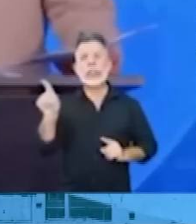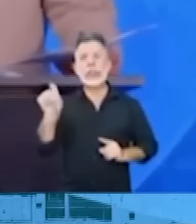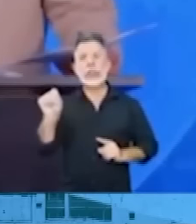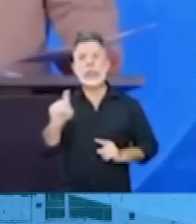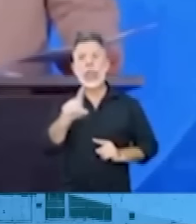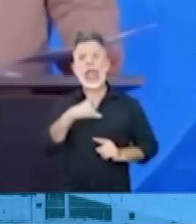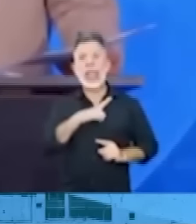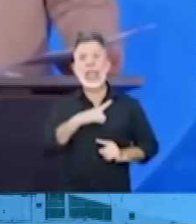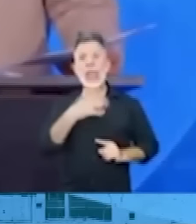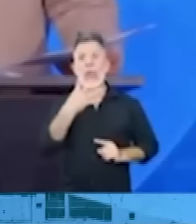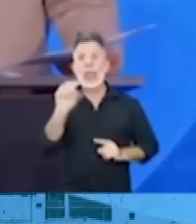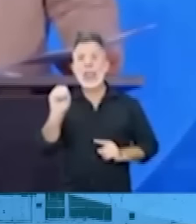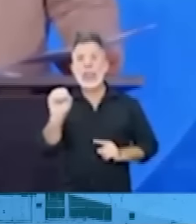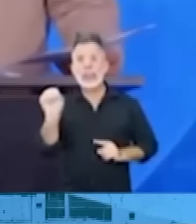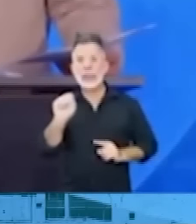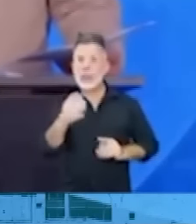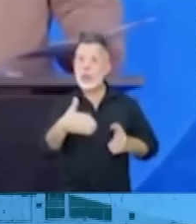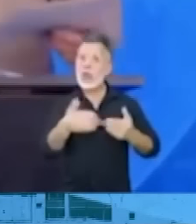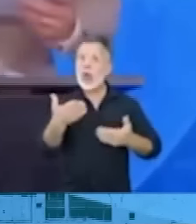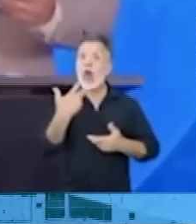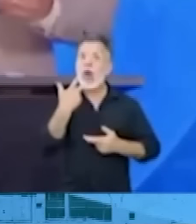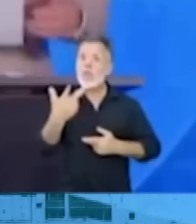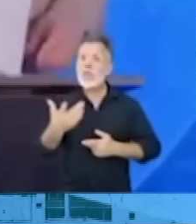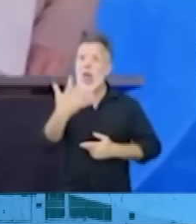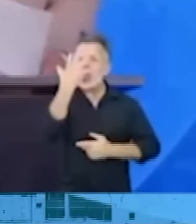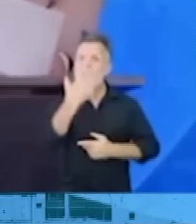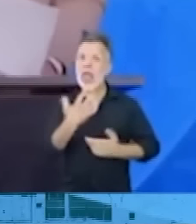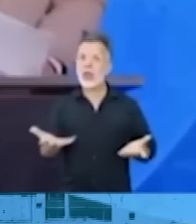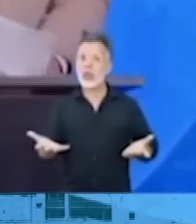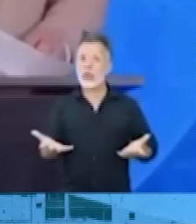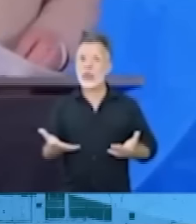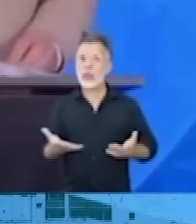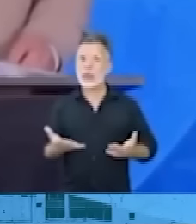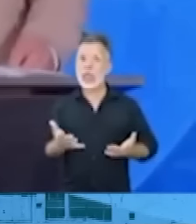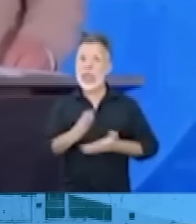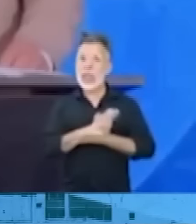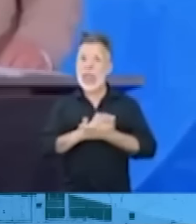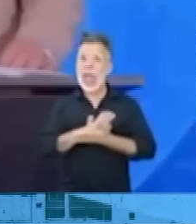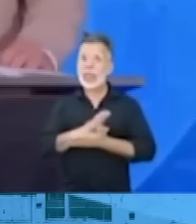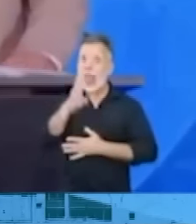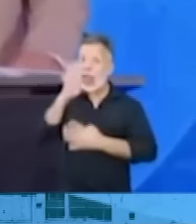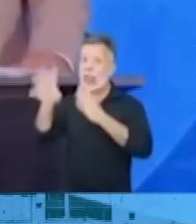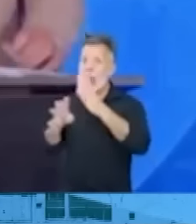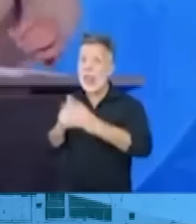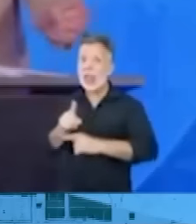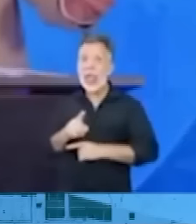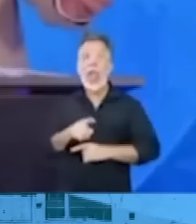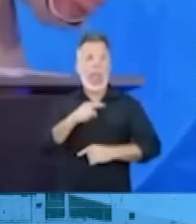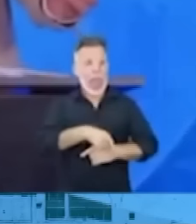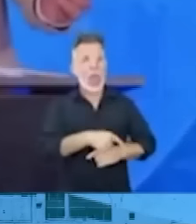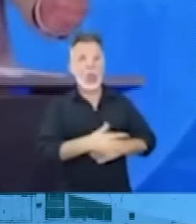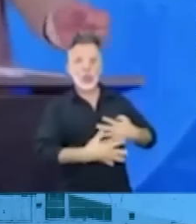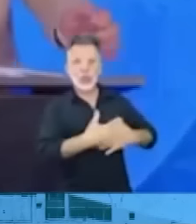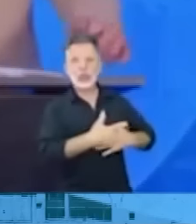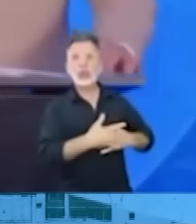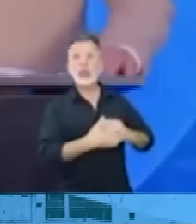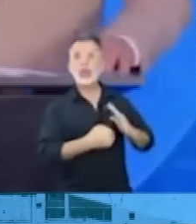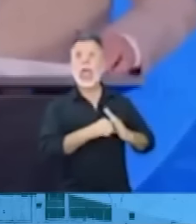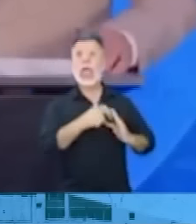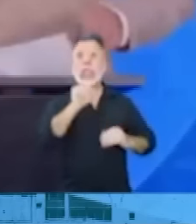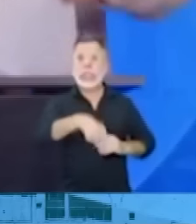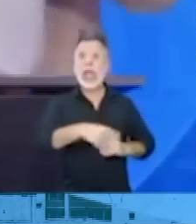daí, que muita gente começou a reclamar nas redes sociais. Muita gente tava reclamando na rede social disso, que enxergaram, como o Morgado falou, um